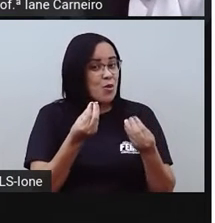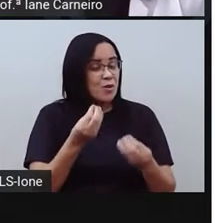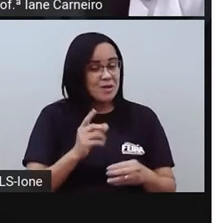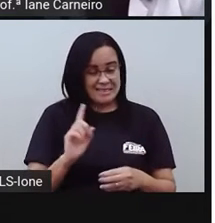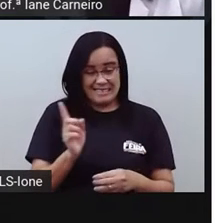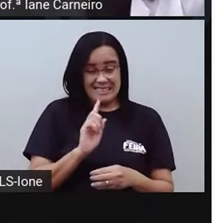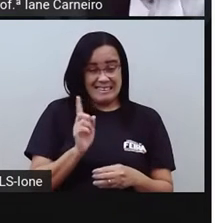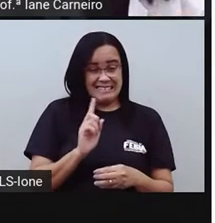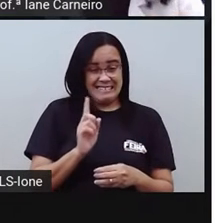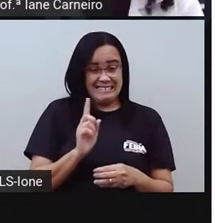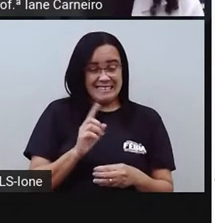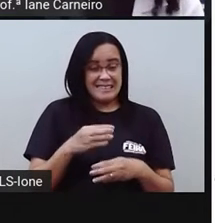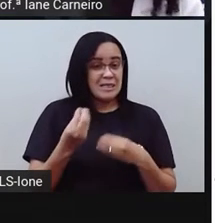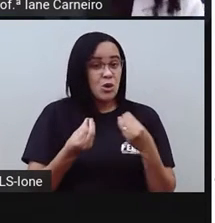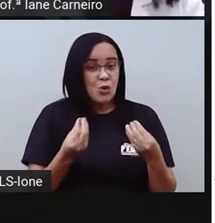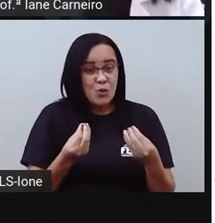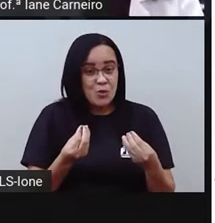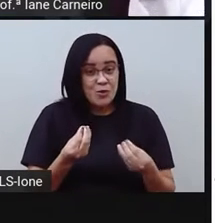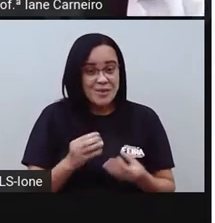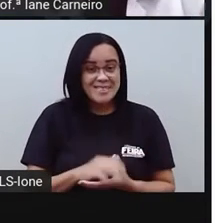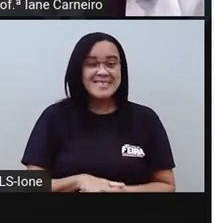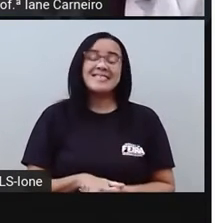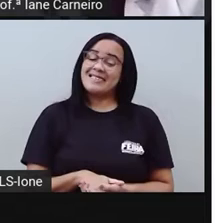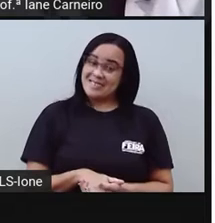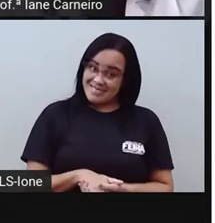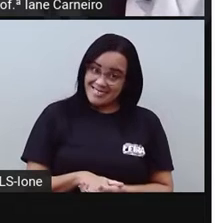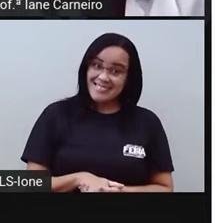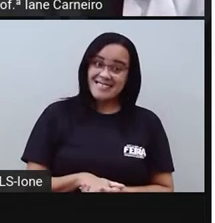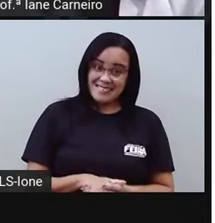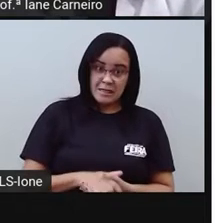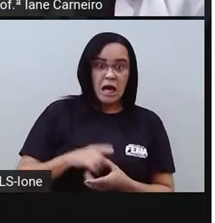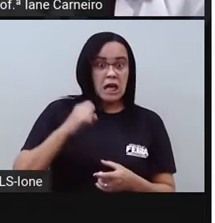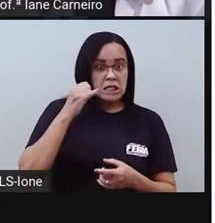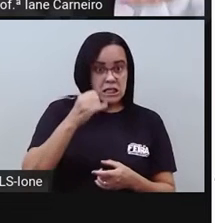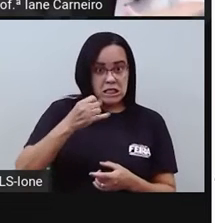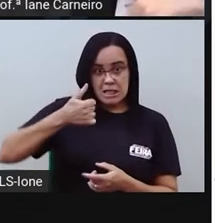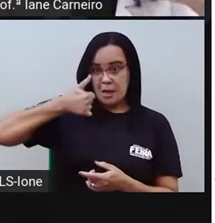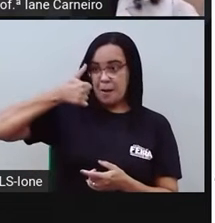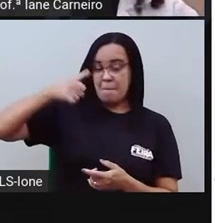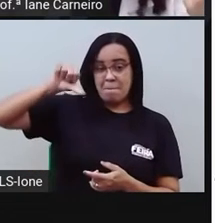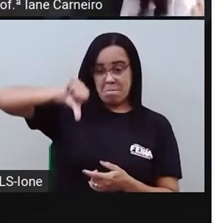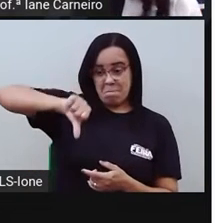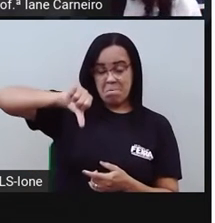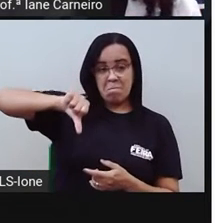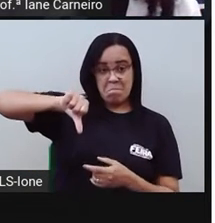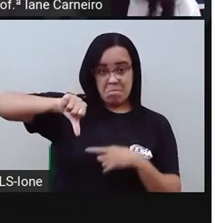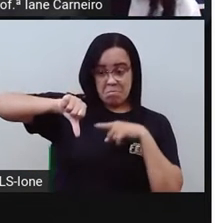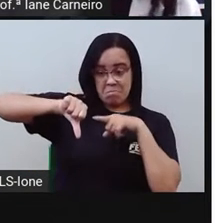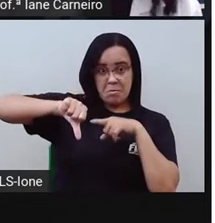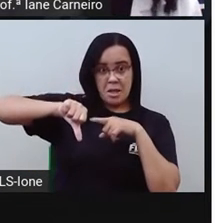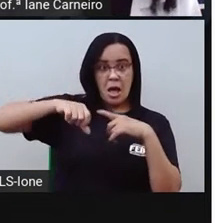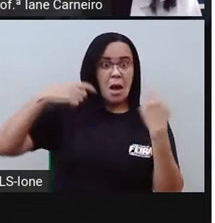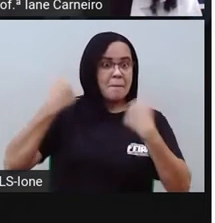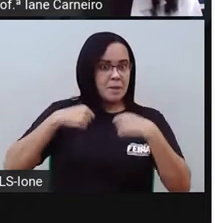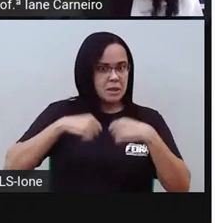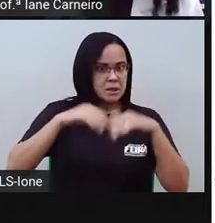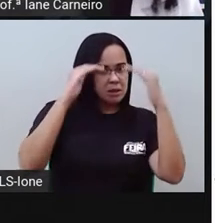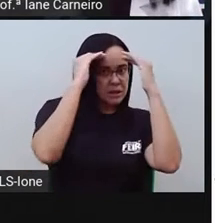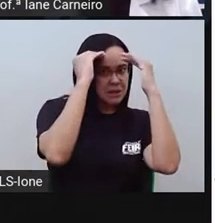sigo regras, não. Então, quem tá assim, ó, precisa o quê? Precisa aprender a seguir as regras,